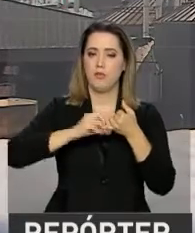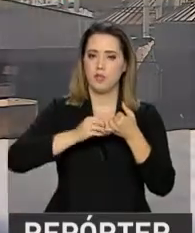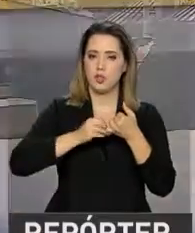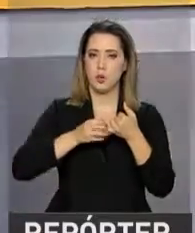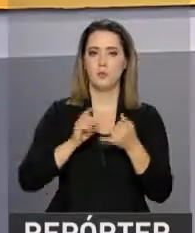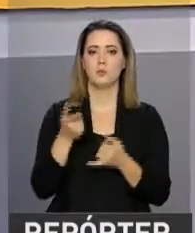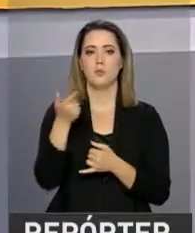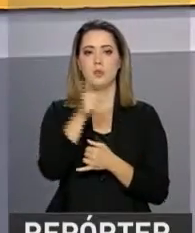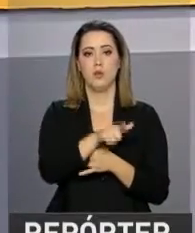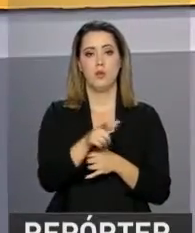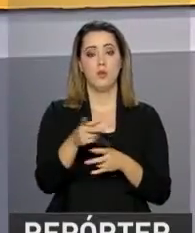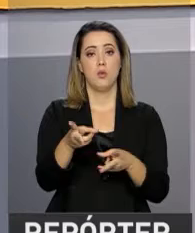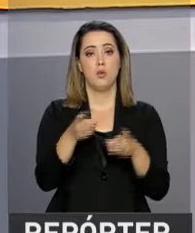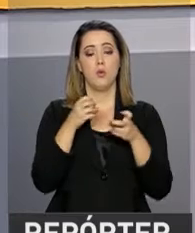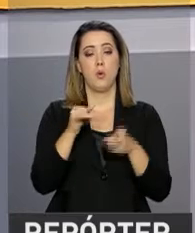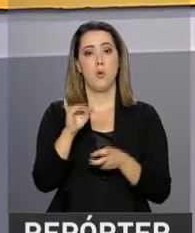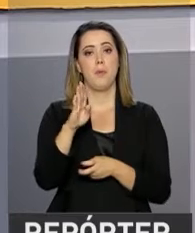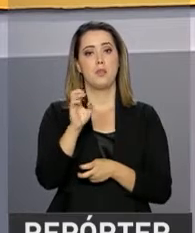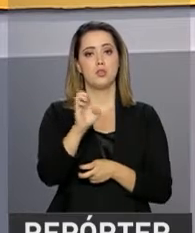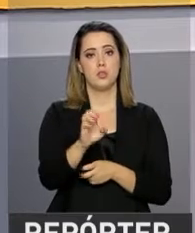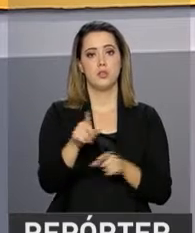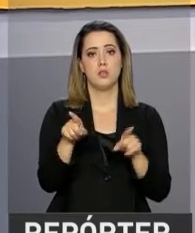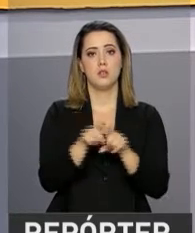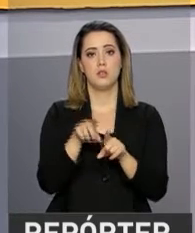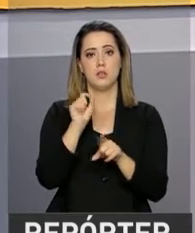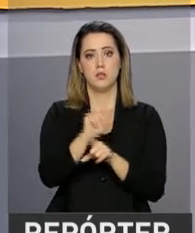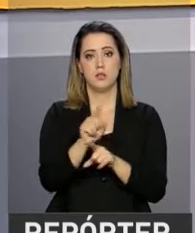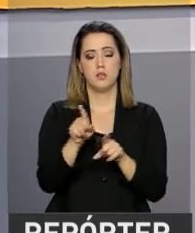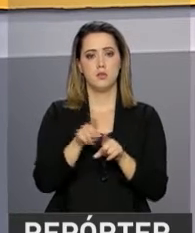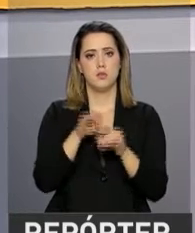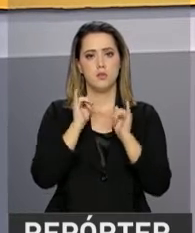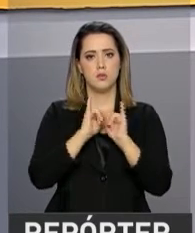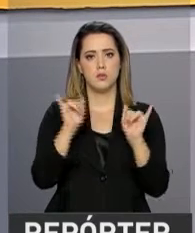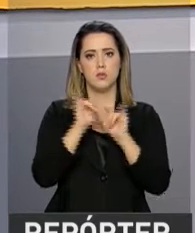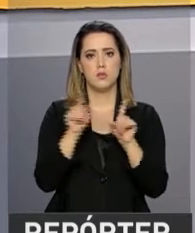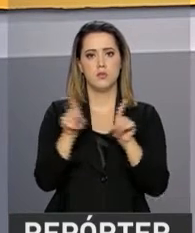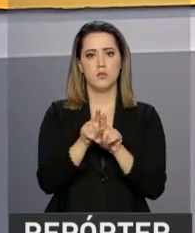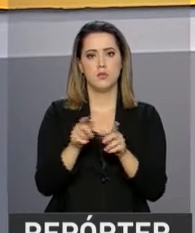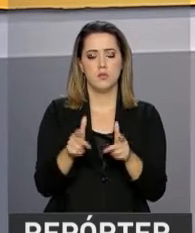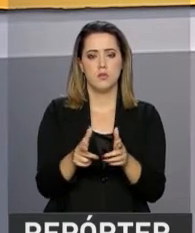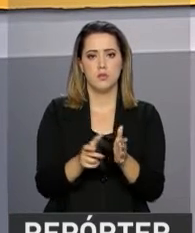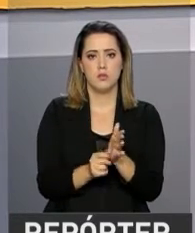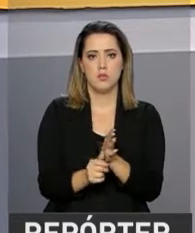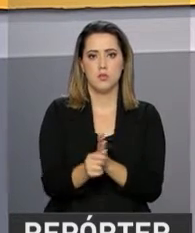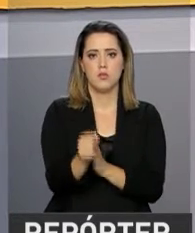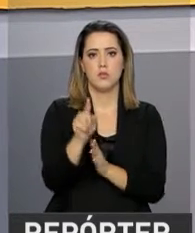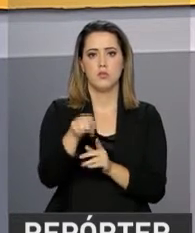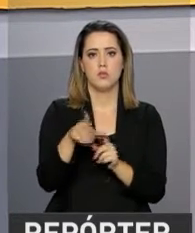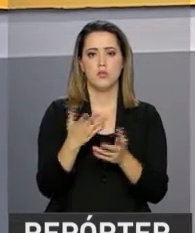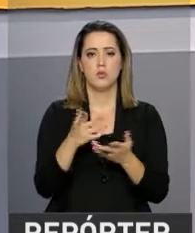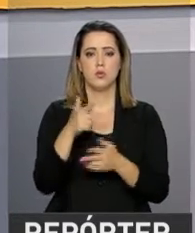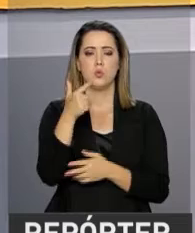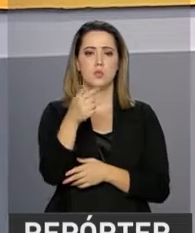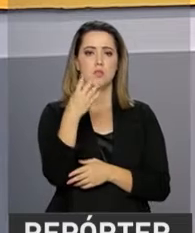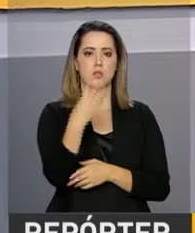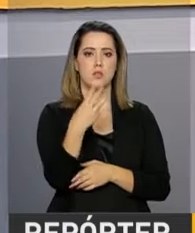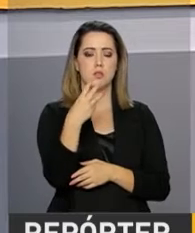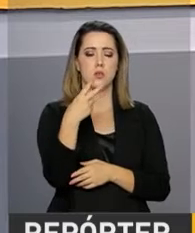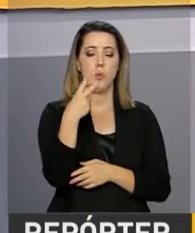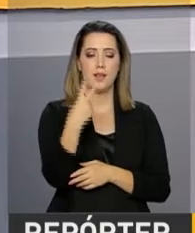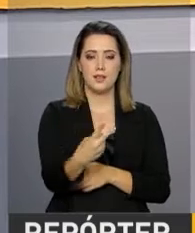outra estimativa divulgada foi do ibge é que prevê uma safra de grãos na ordem de